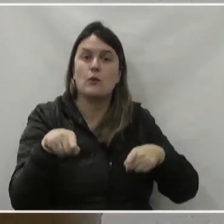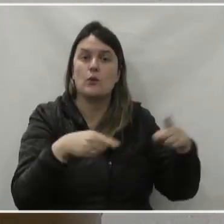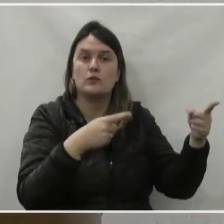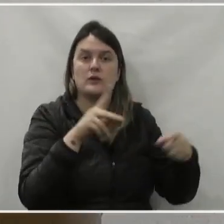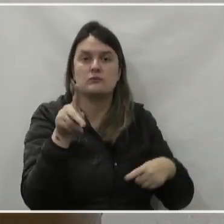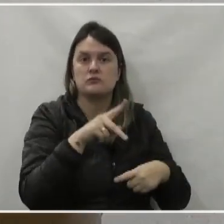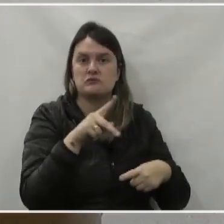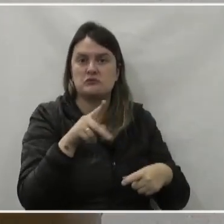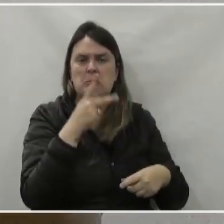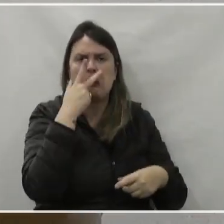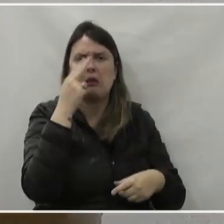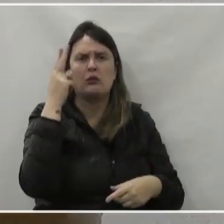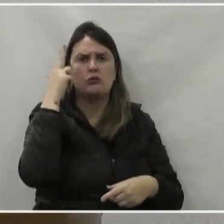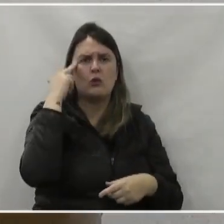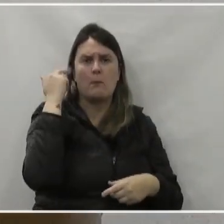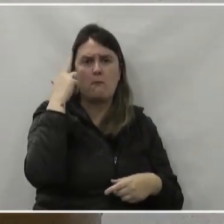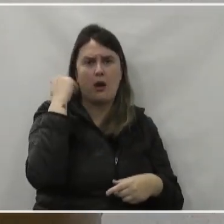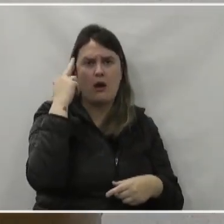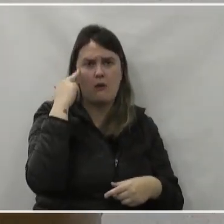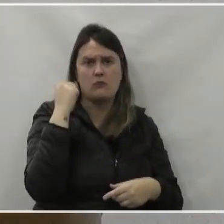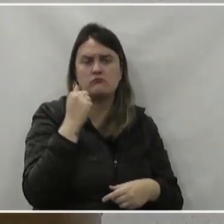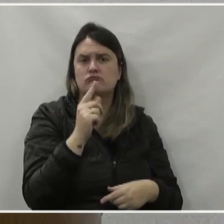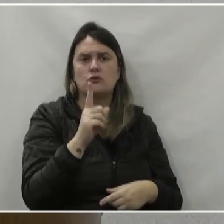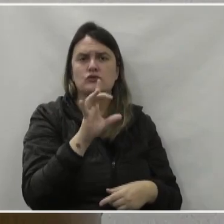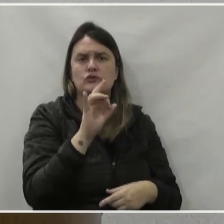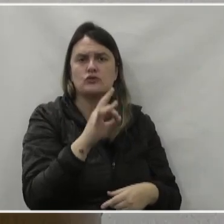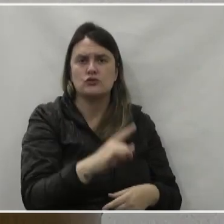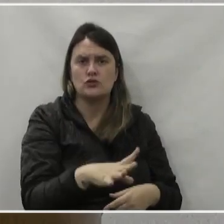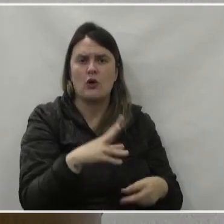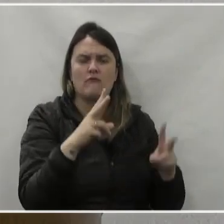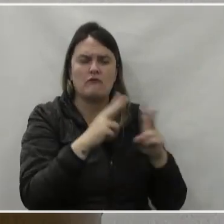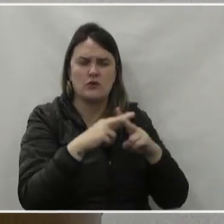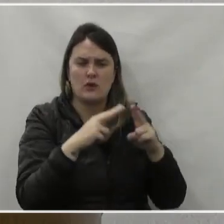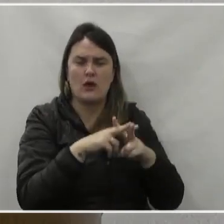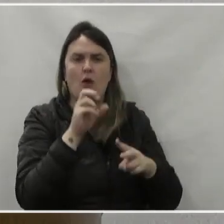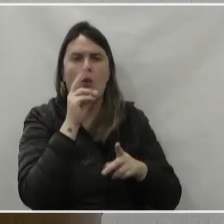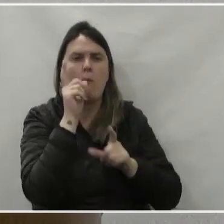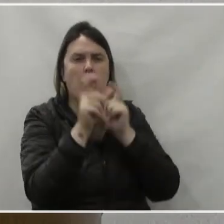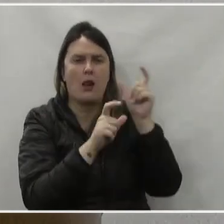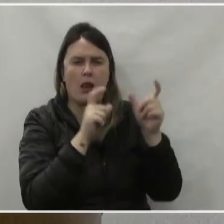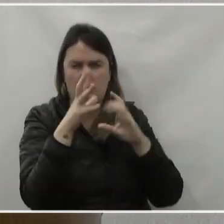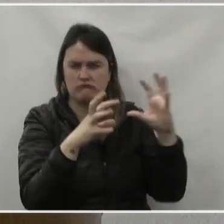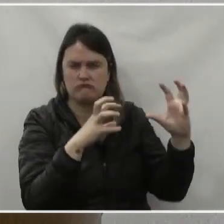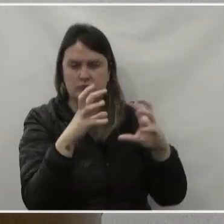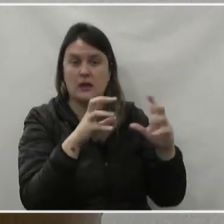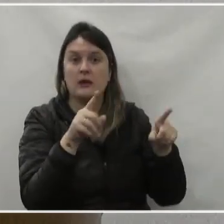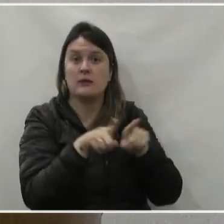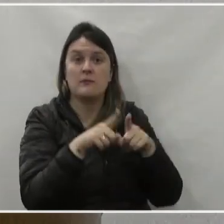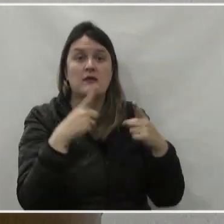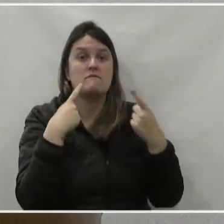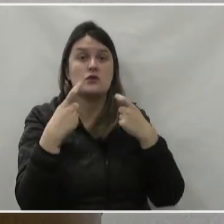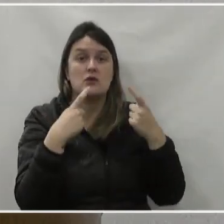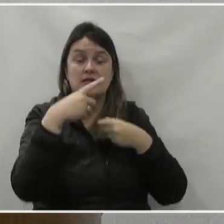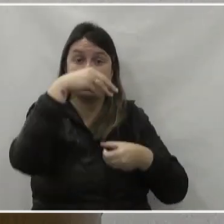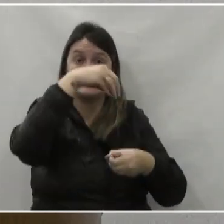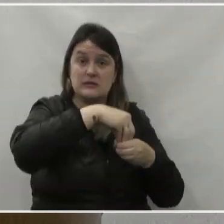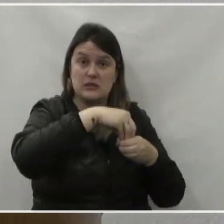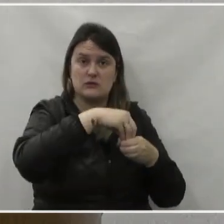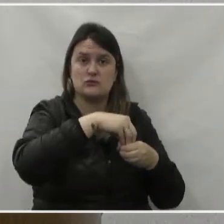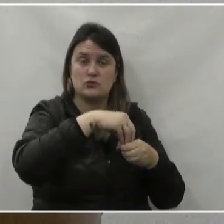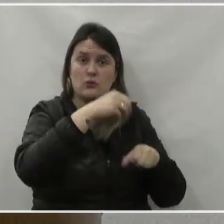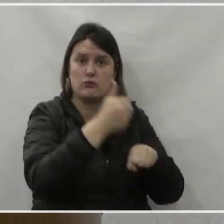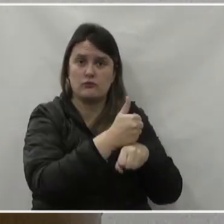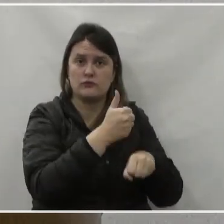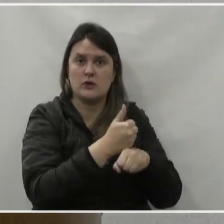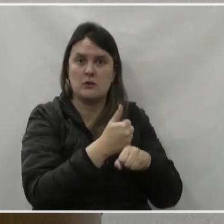tornou banalizada. Não apenas as agressões físicas ou verbais, mas violência institucional de